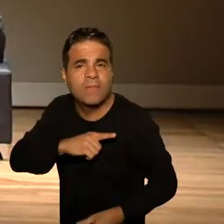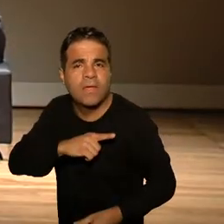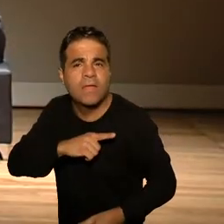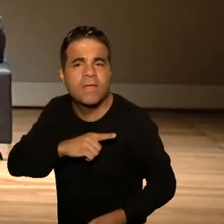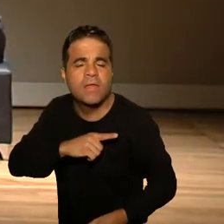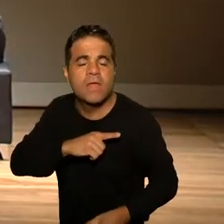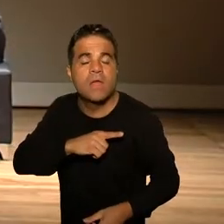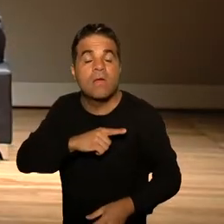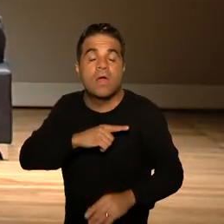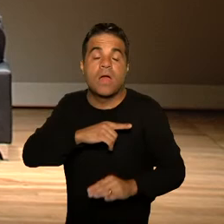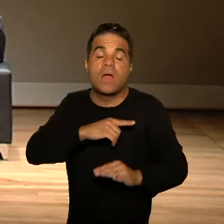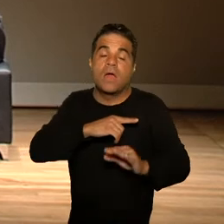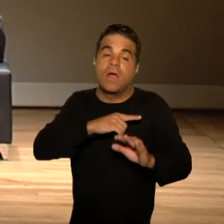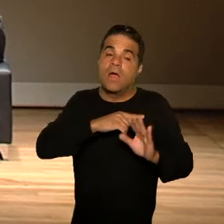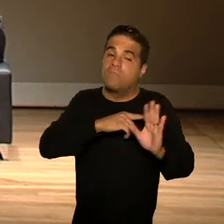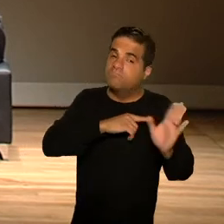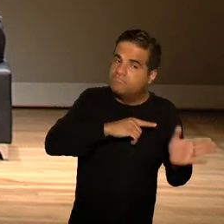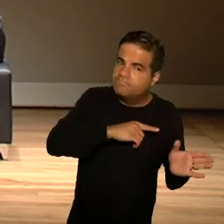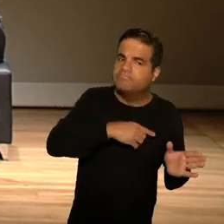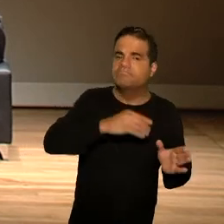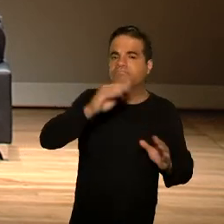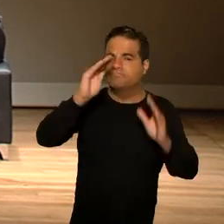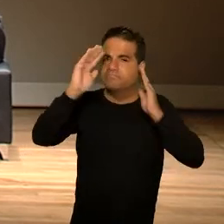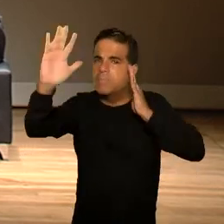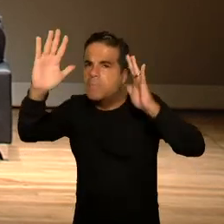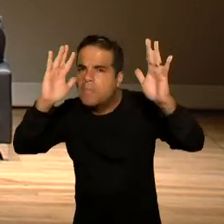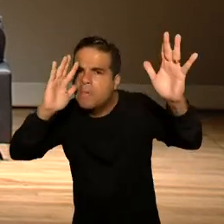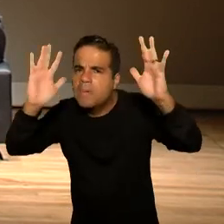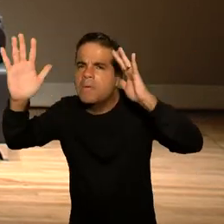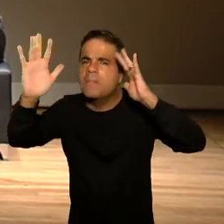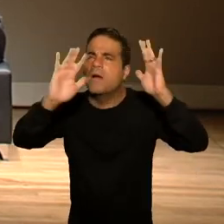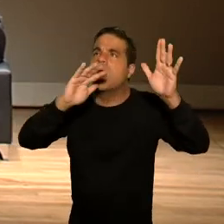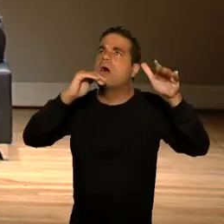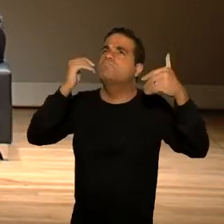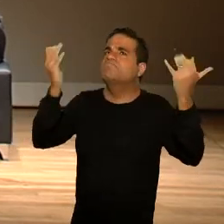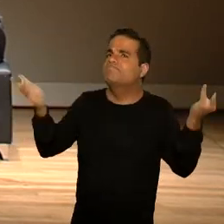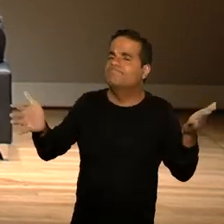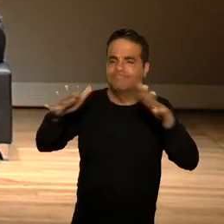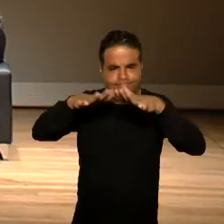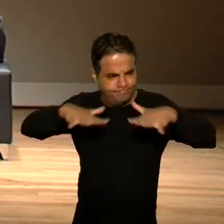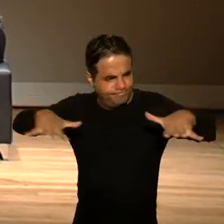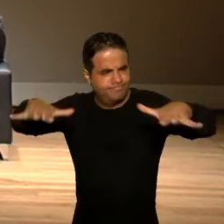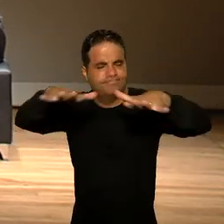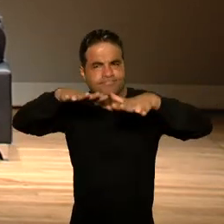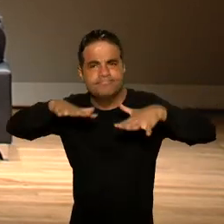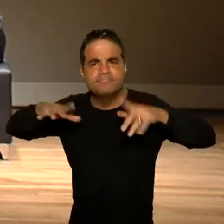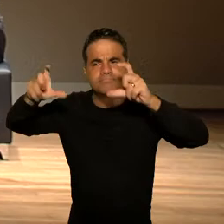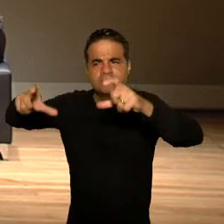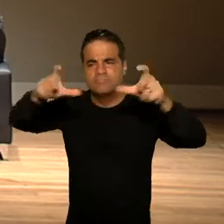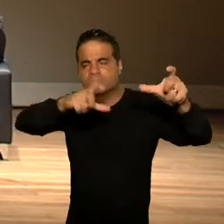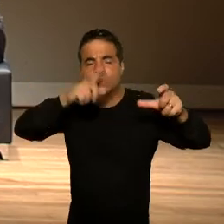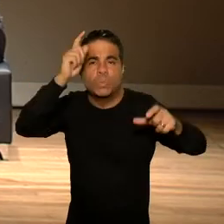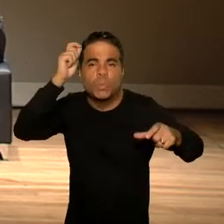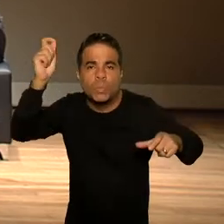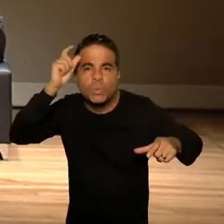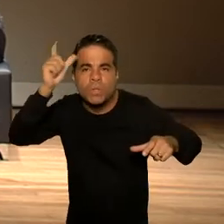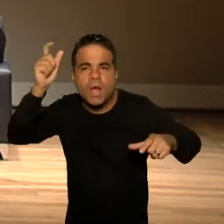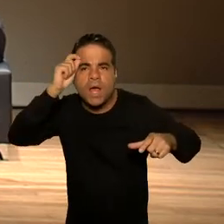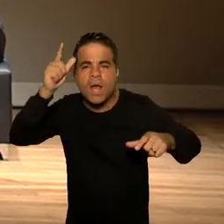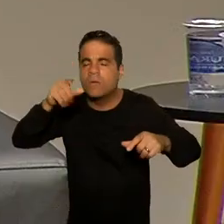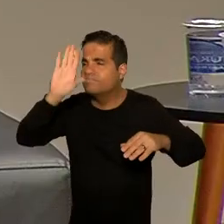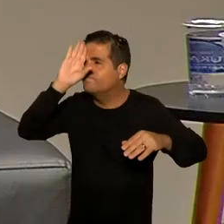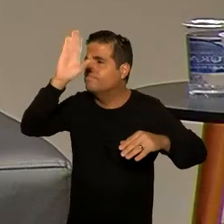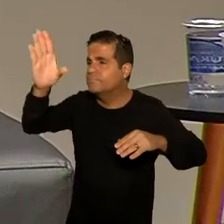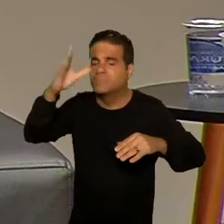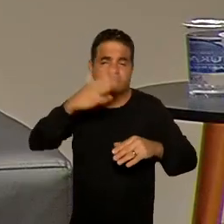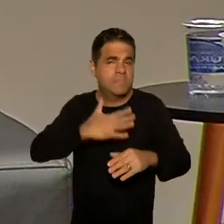é eu até Faria aqui uma pensaria uma manobra né de que não num espaço numa instituição cultural o que